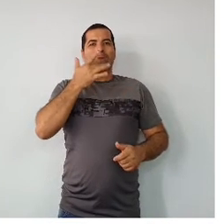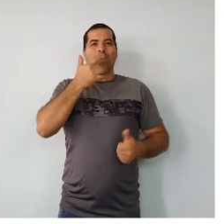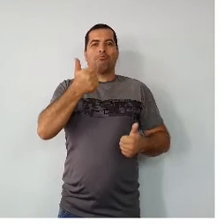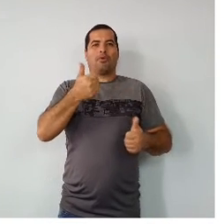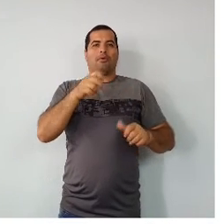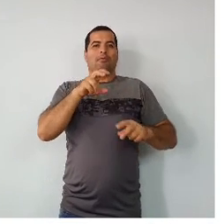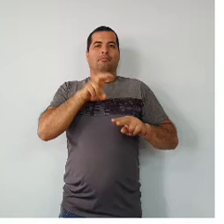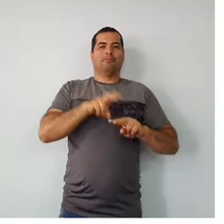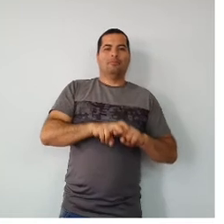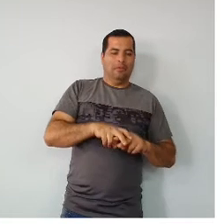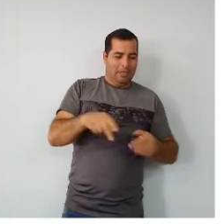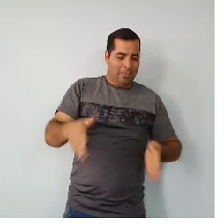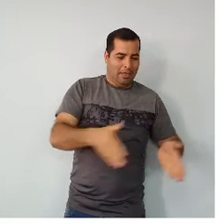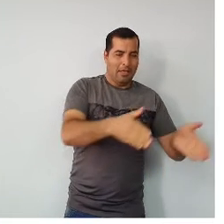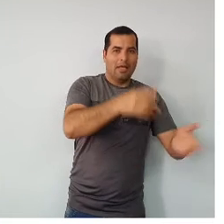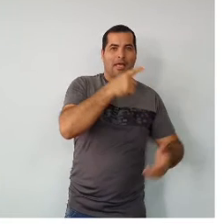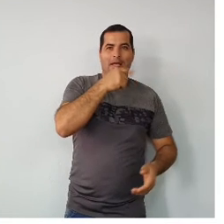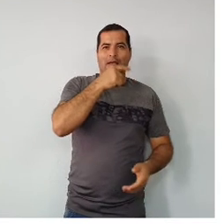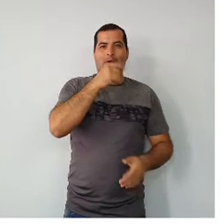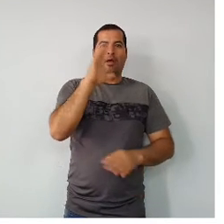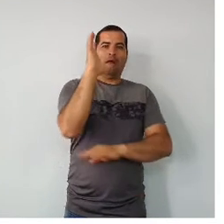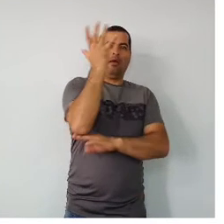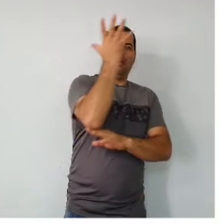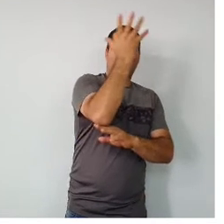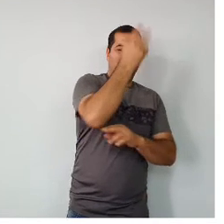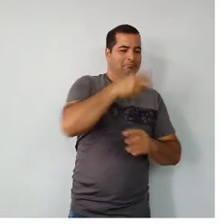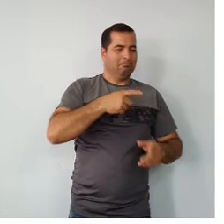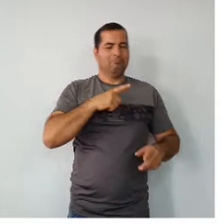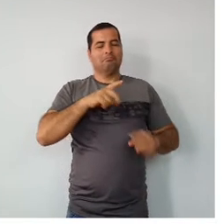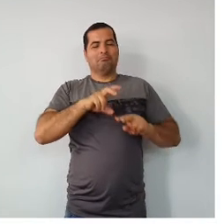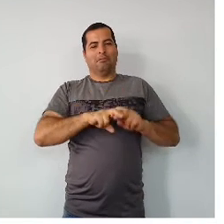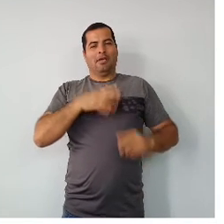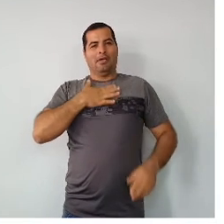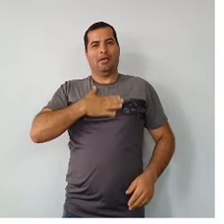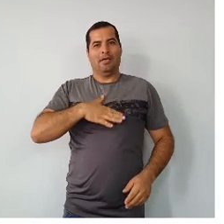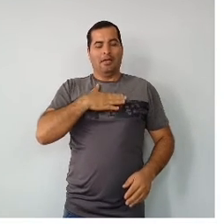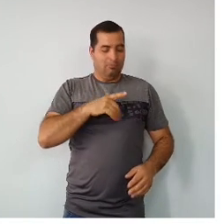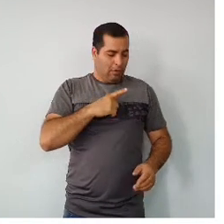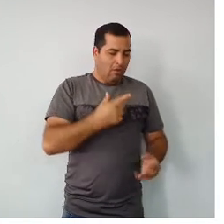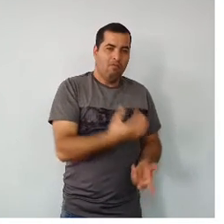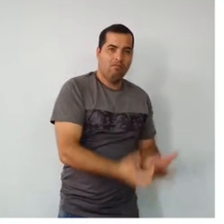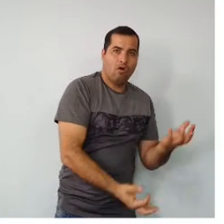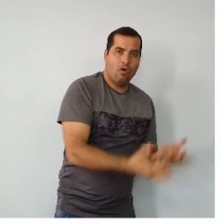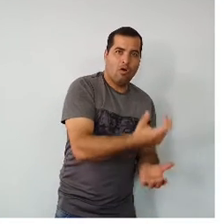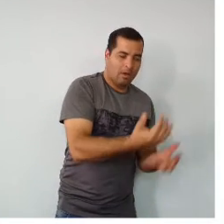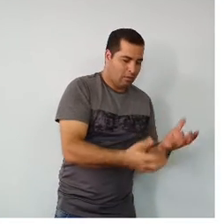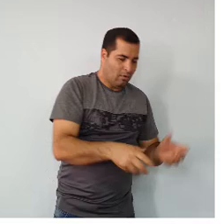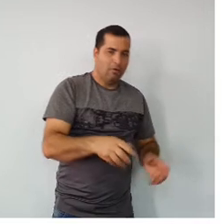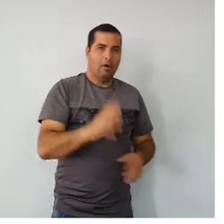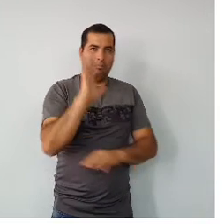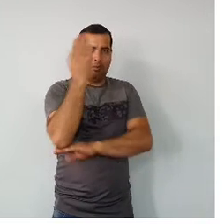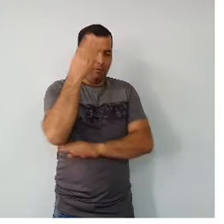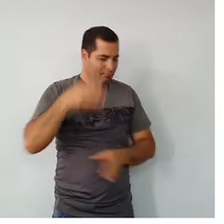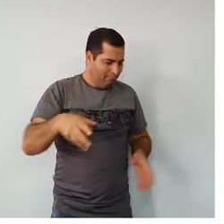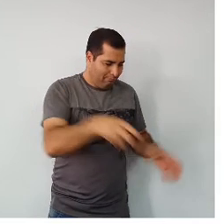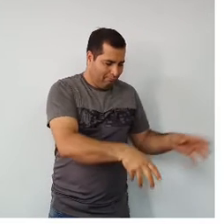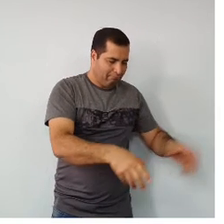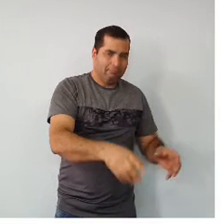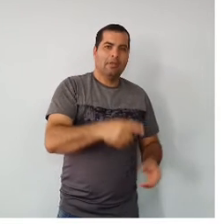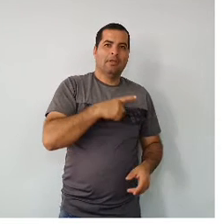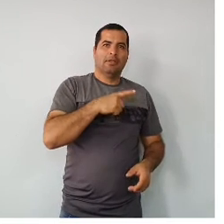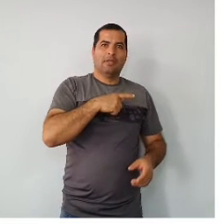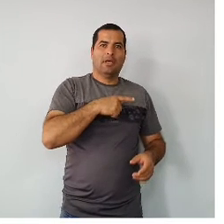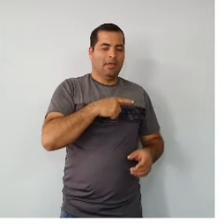descansar e às margens do rio faziam aí um fogão de chão, que é como se fosse uma fogueira,